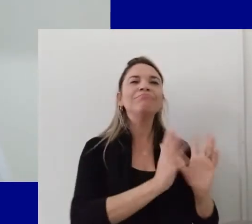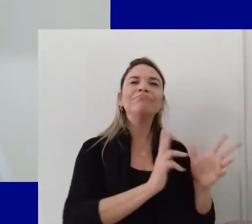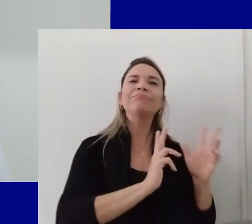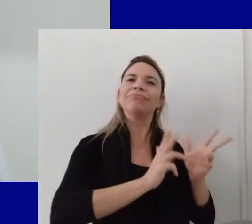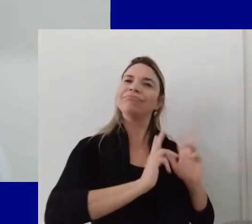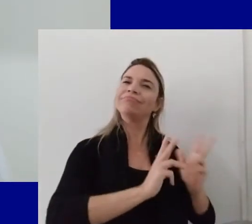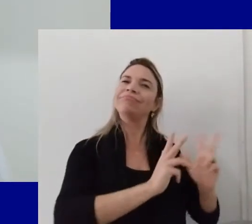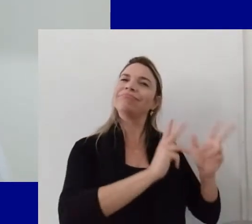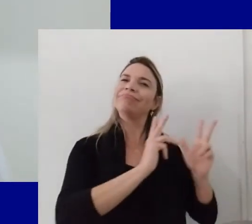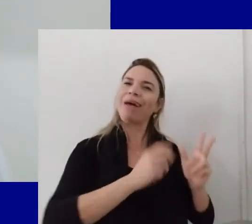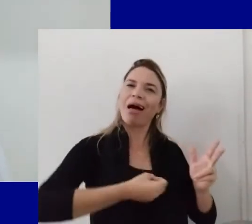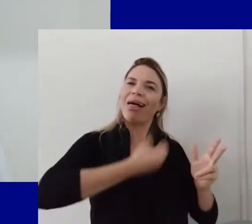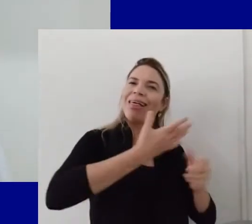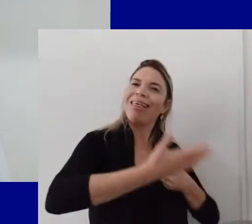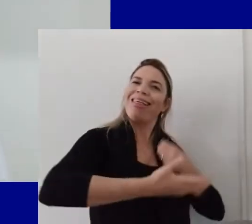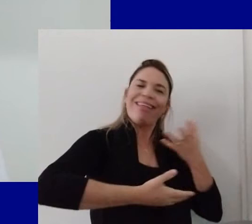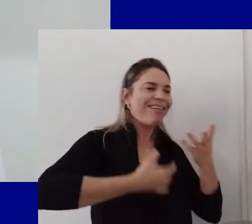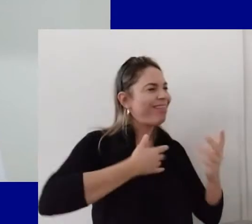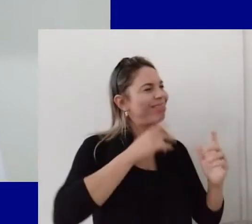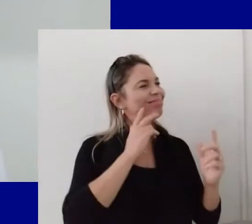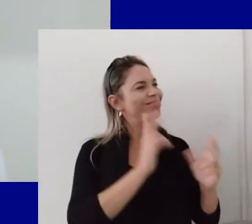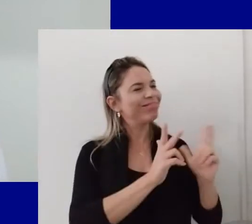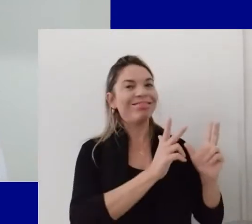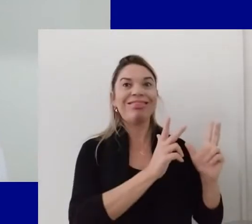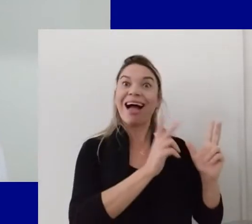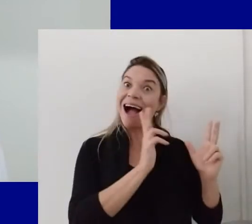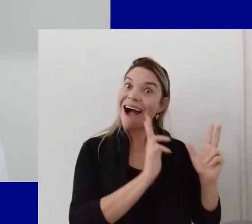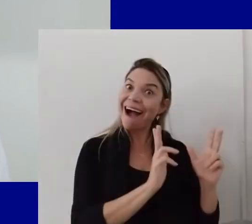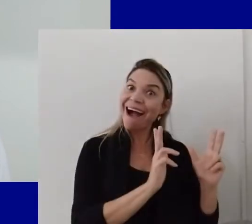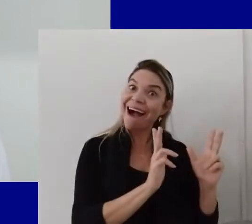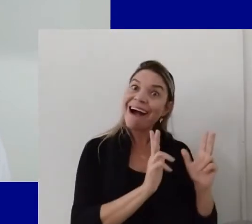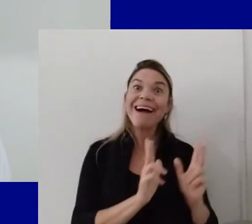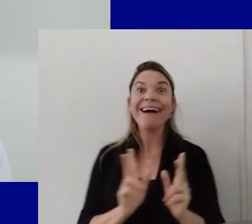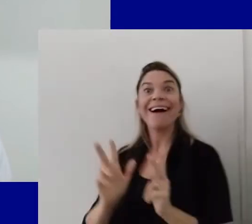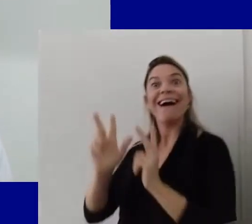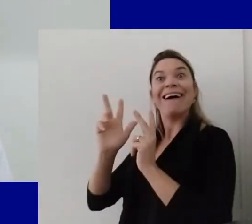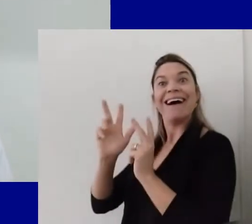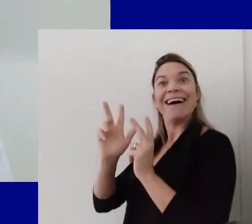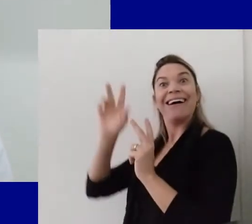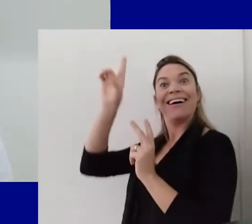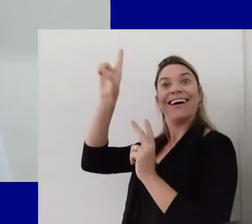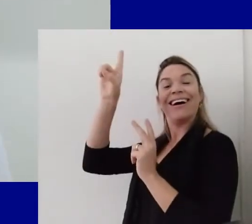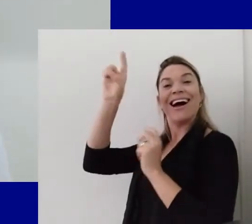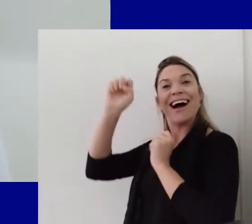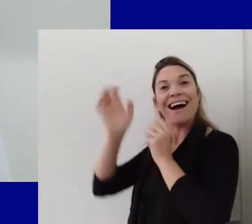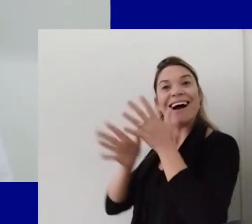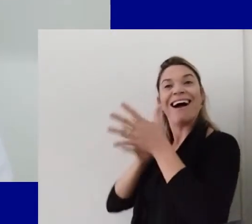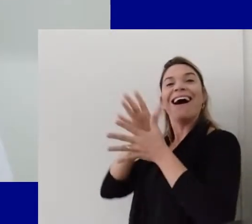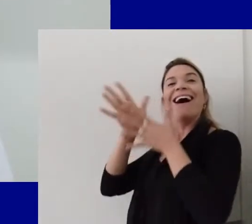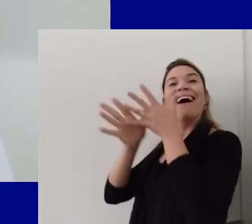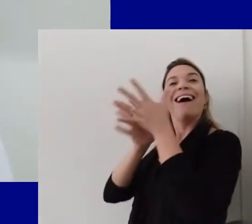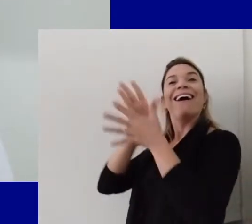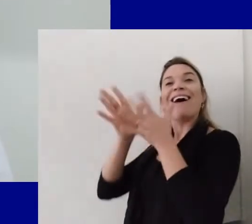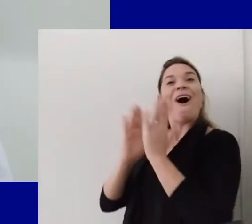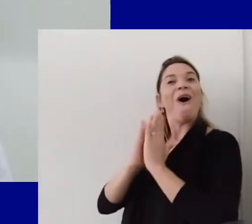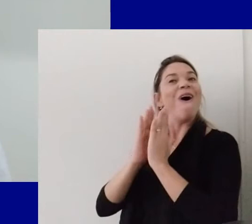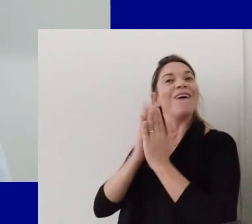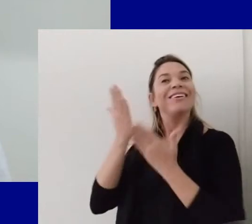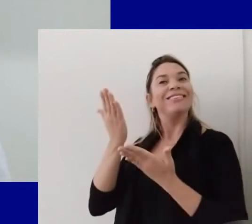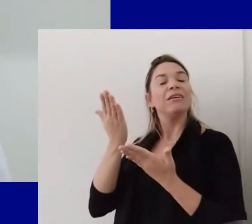de maneira direta, de maneira pessoal. Não existe um lugar ou um